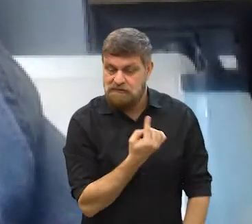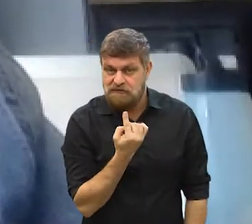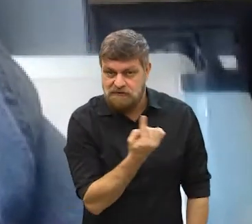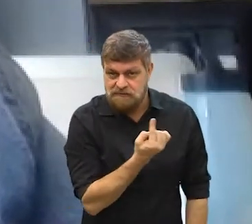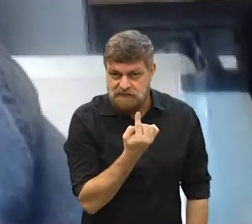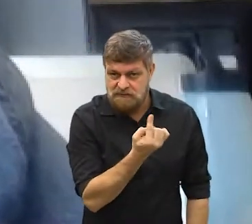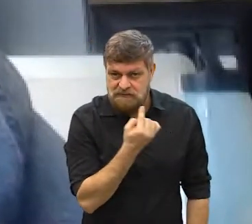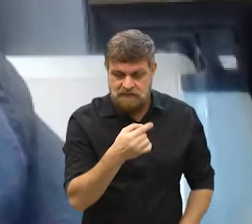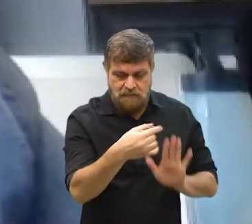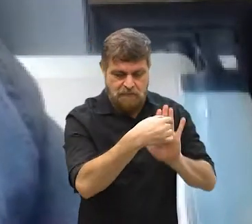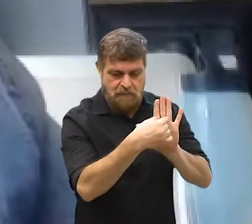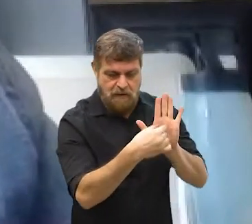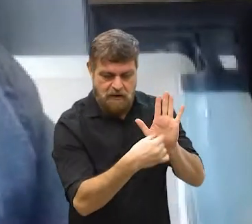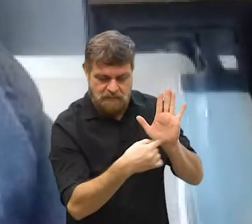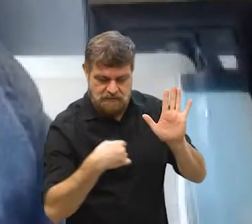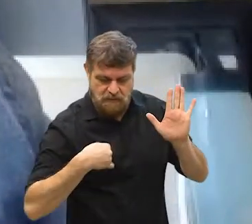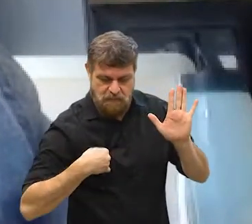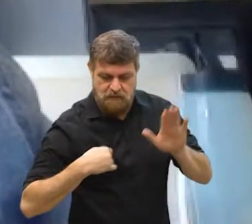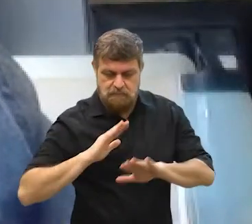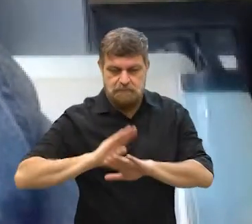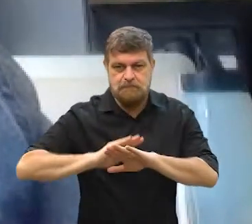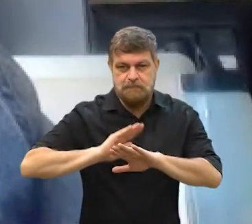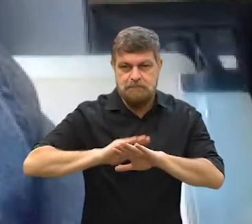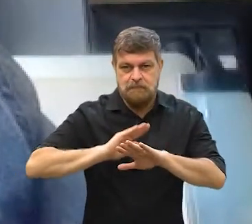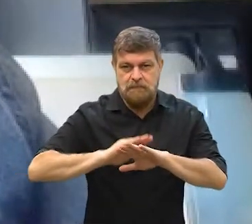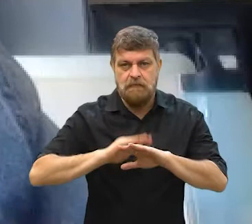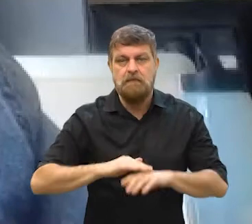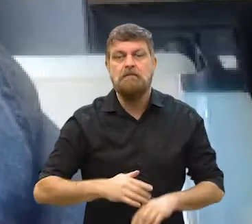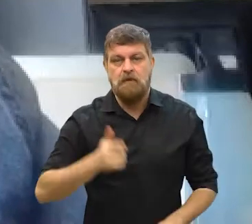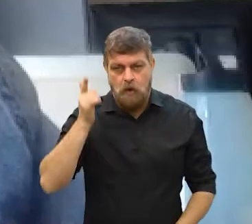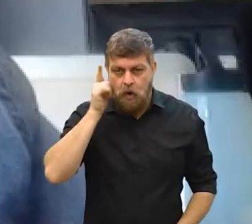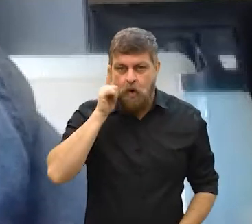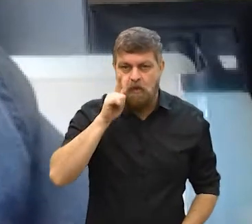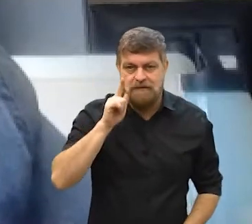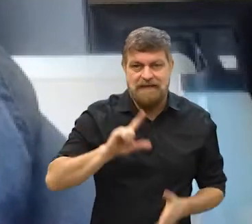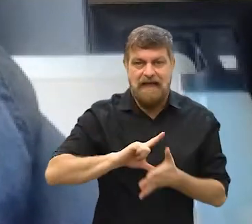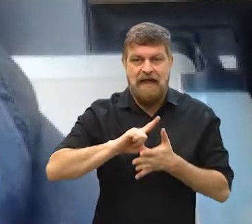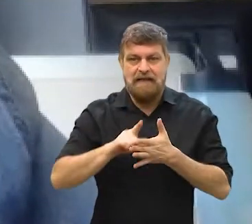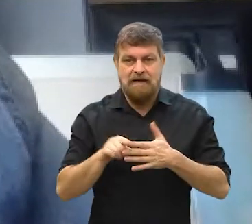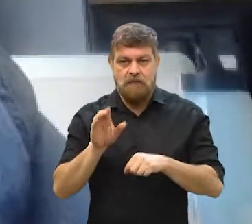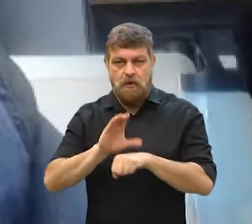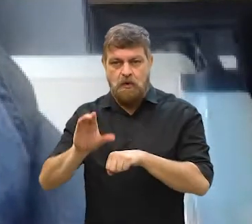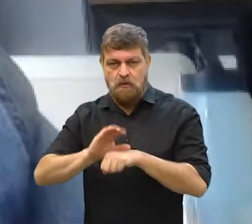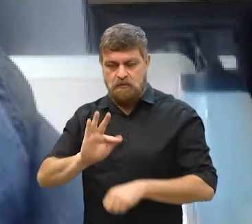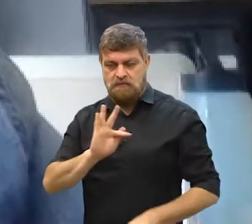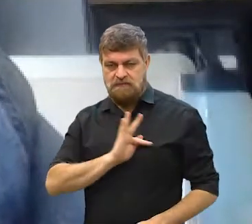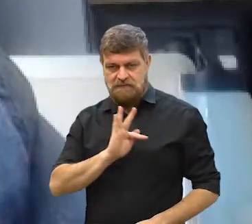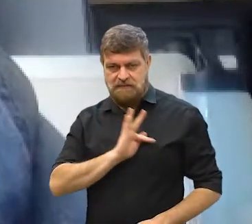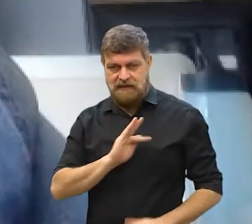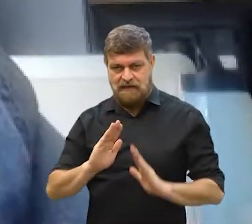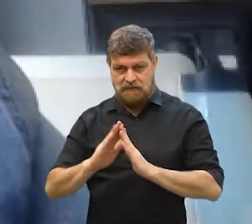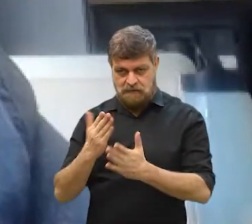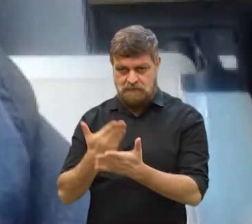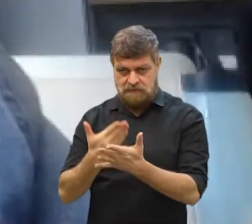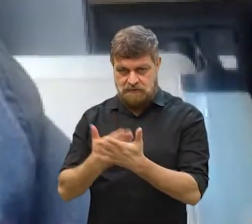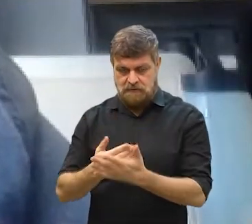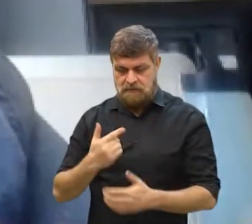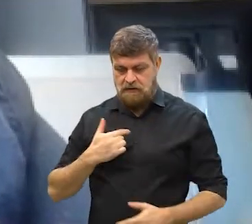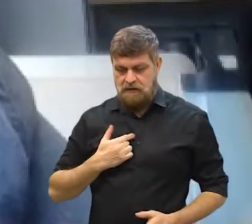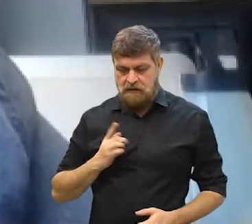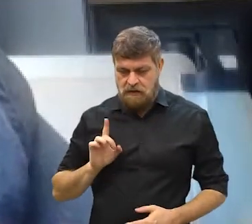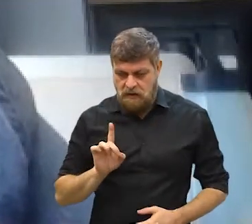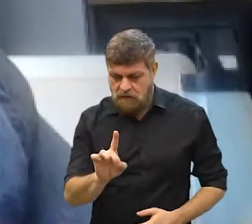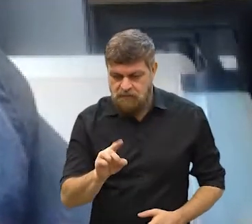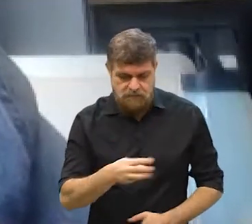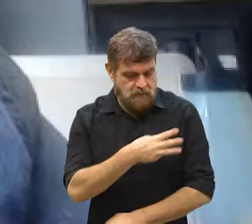fazendo muita coisa sozinha. E aí eu consegui, com curso técnico, na época era escola técnica, consegui me desenvolver no